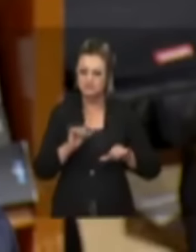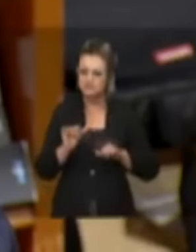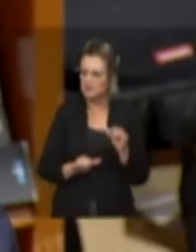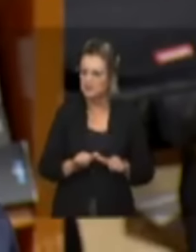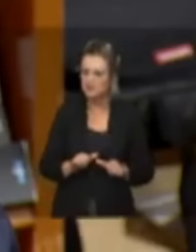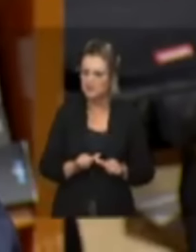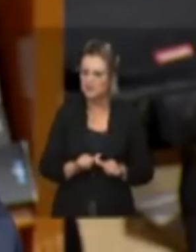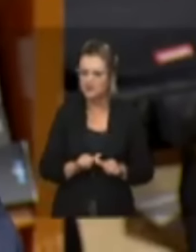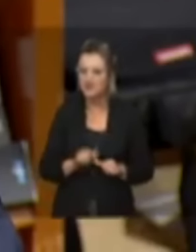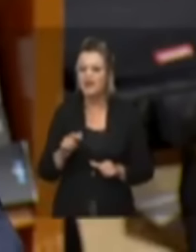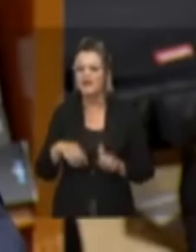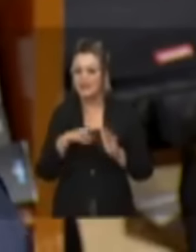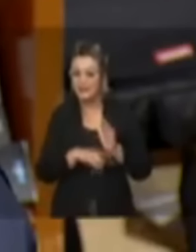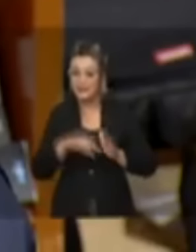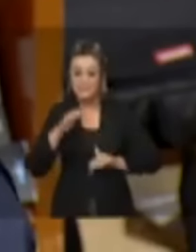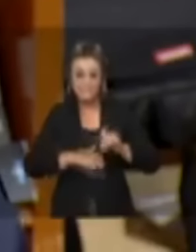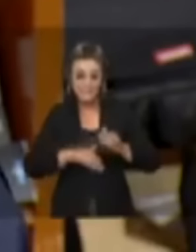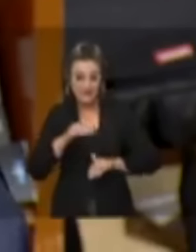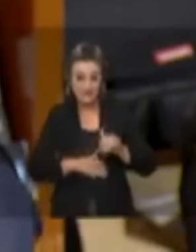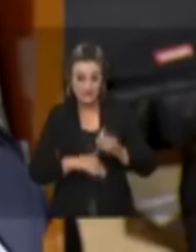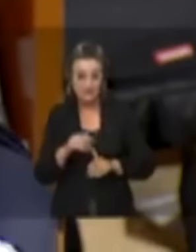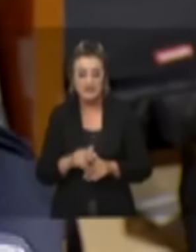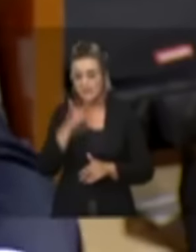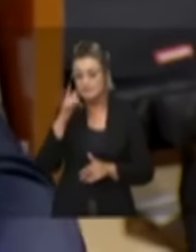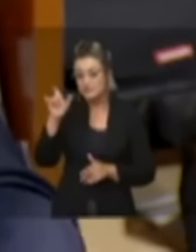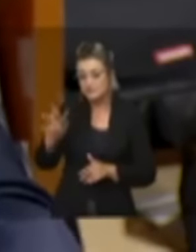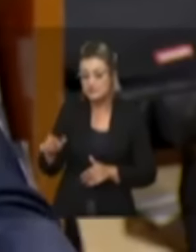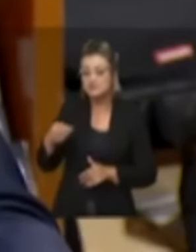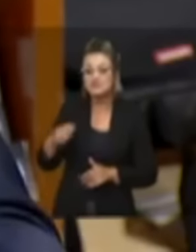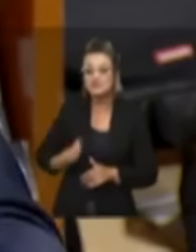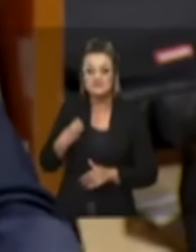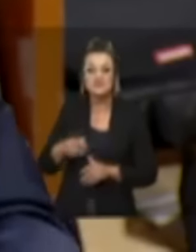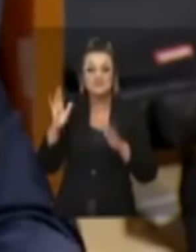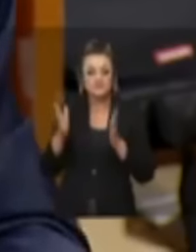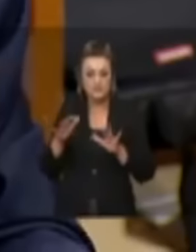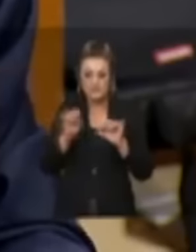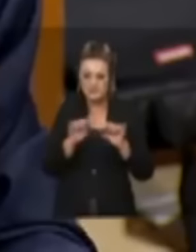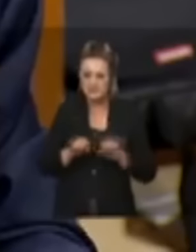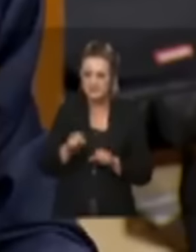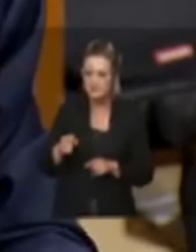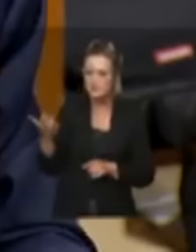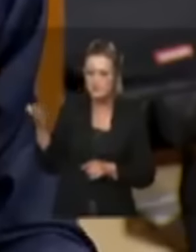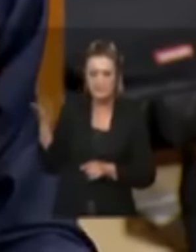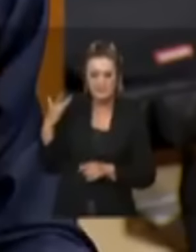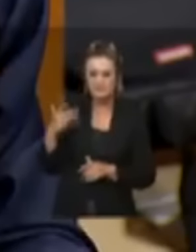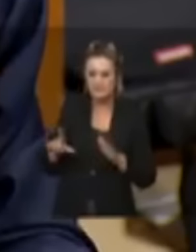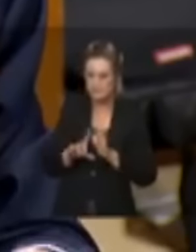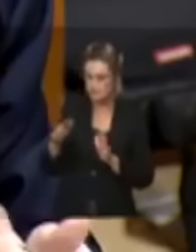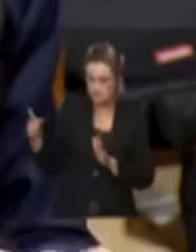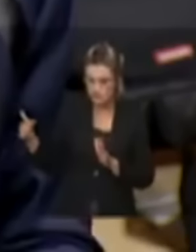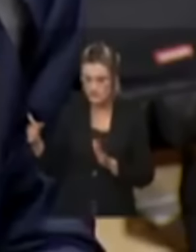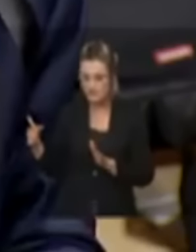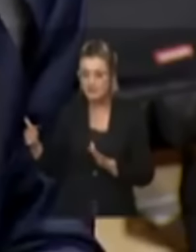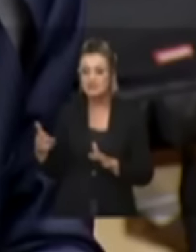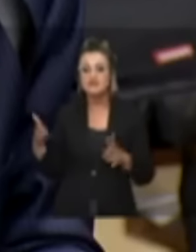seja que seria aplicável a aqueles que já estavam no sistema desde antes dessa modificação